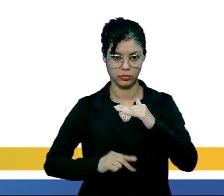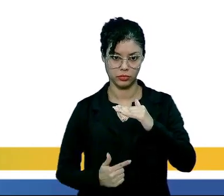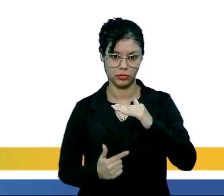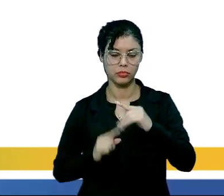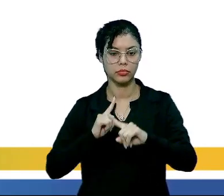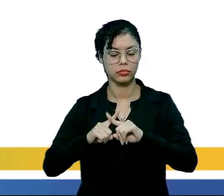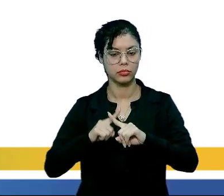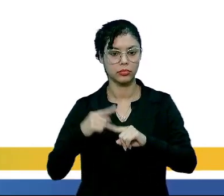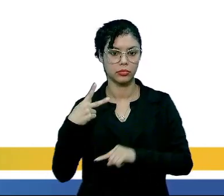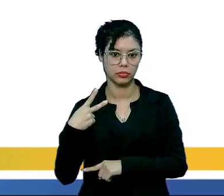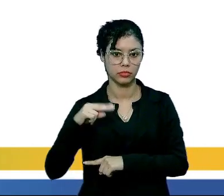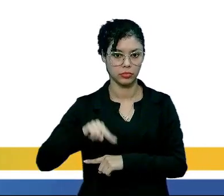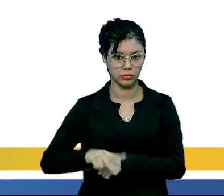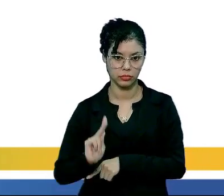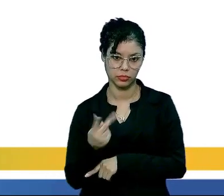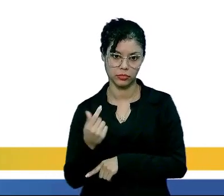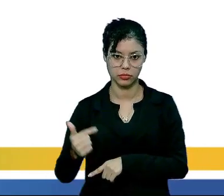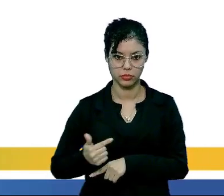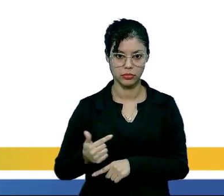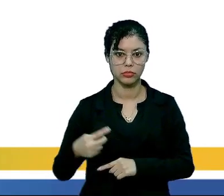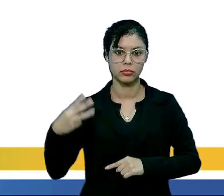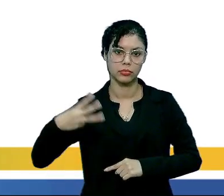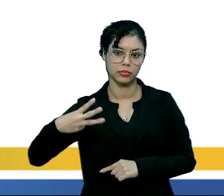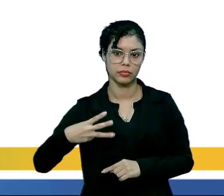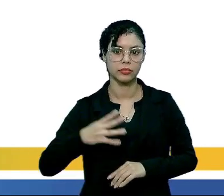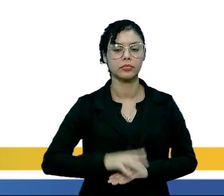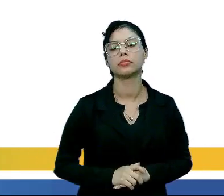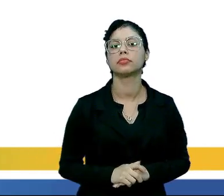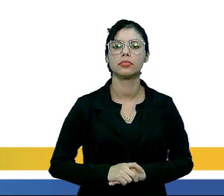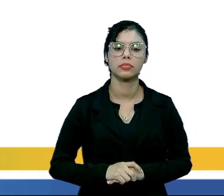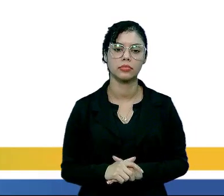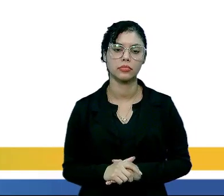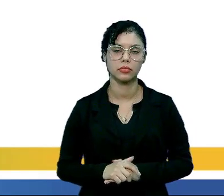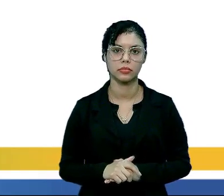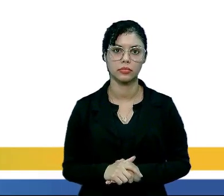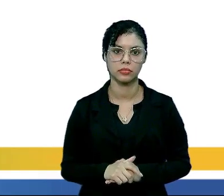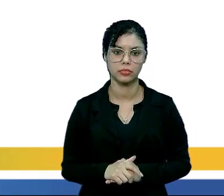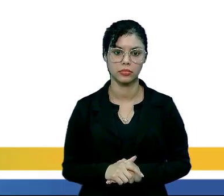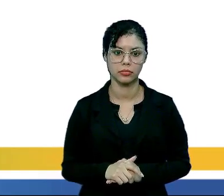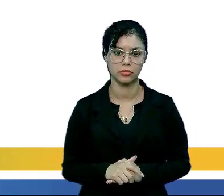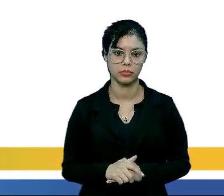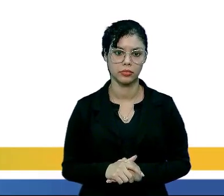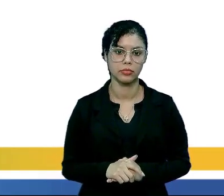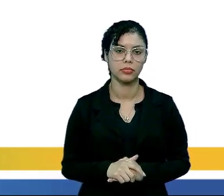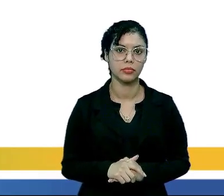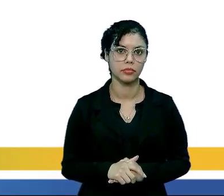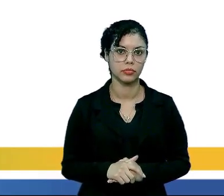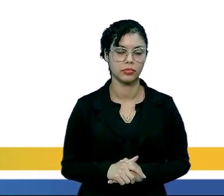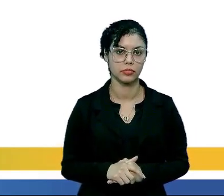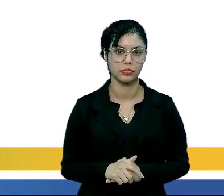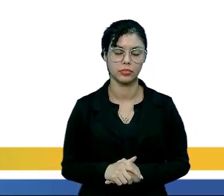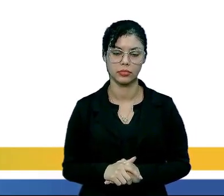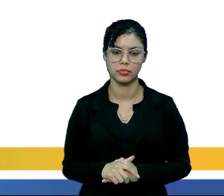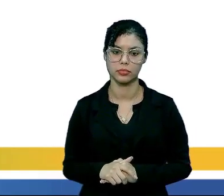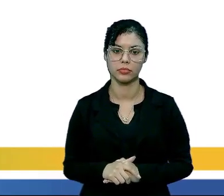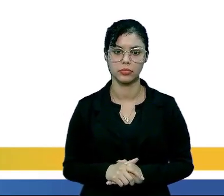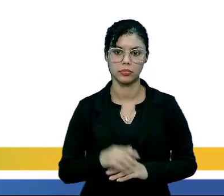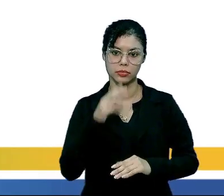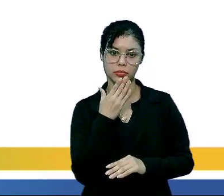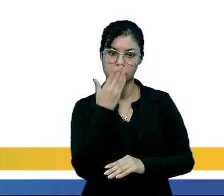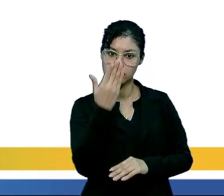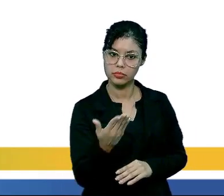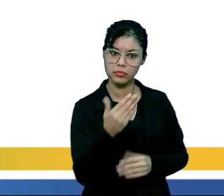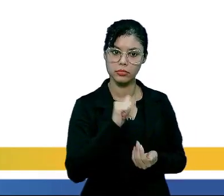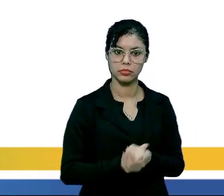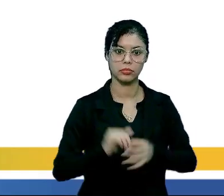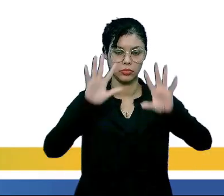N2, elevada a 1, não precisa colocar, vezes a pressão parcial do H2, elevado ao cubo, porque na frente